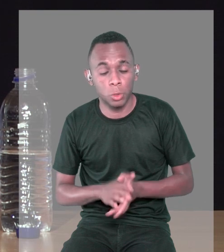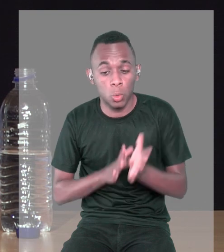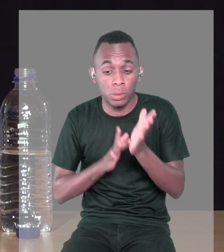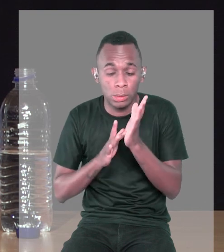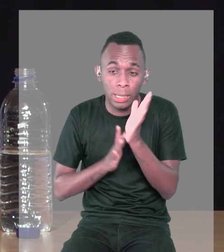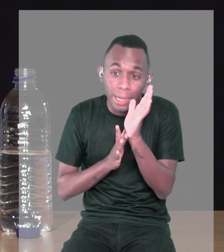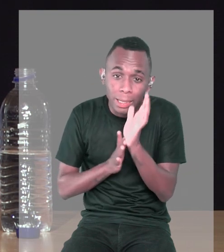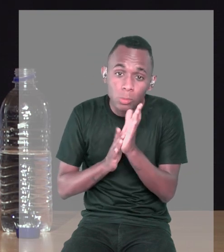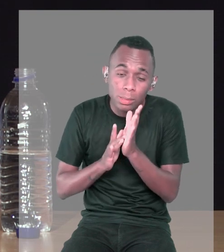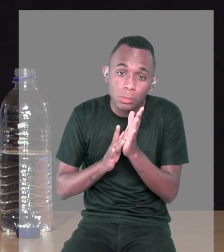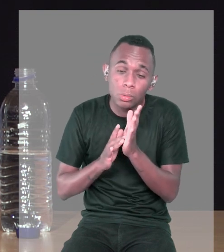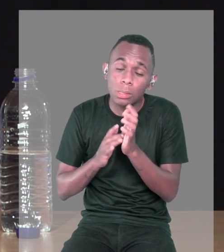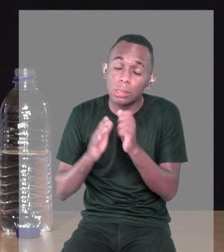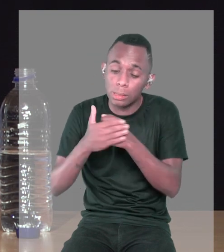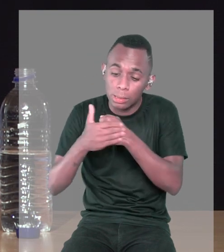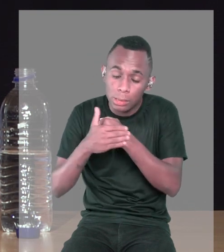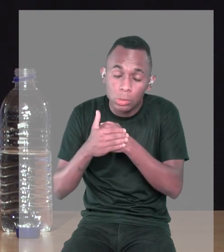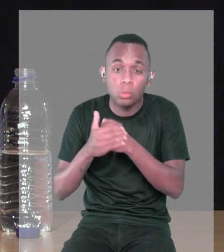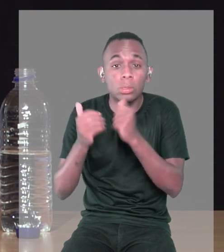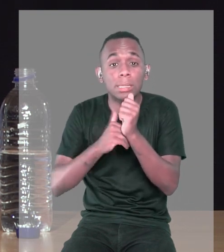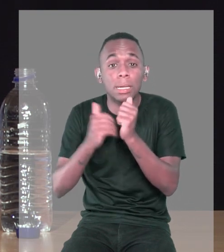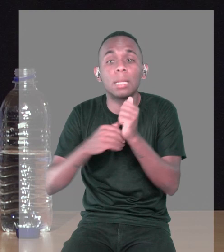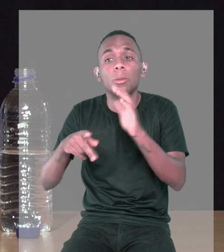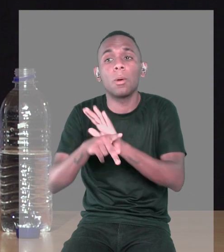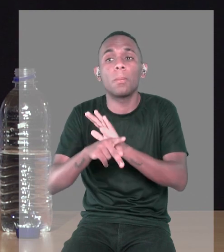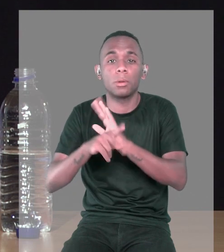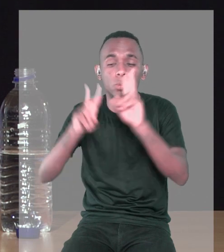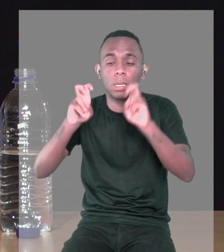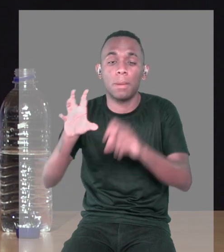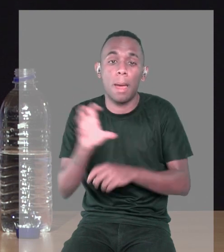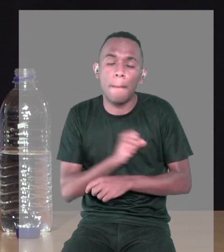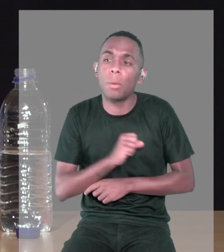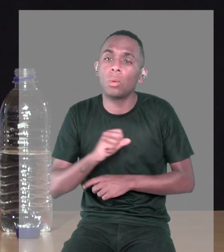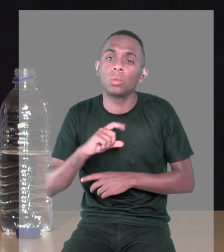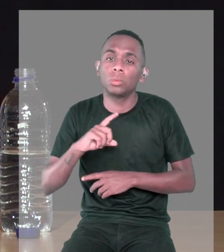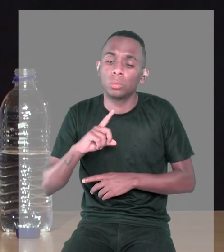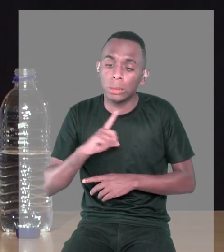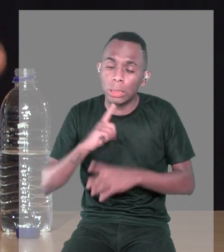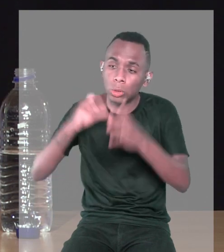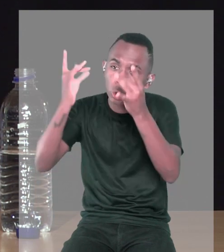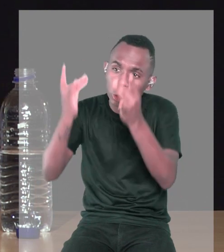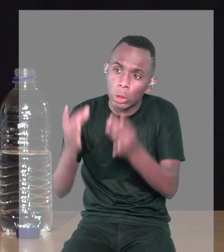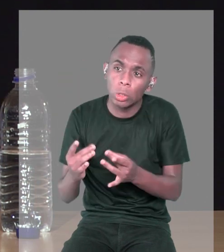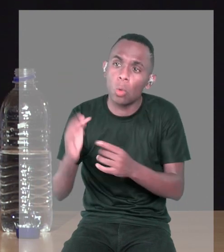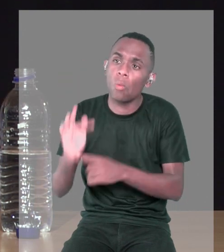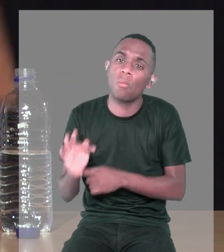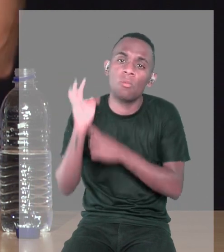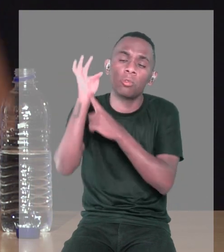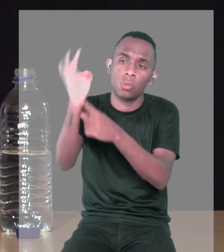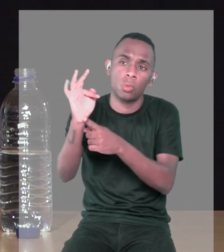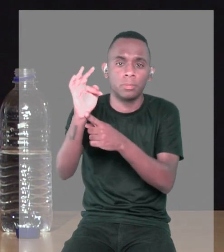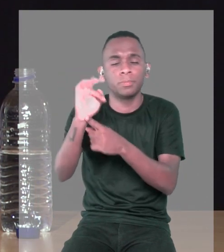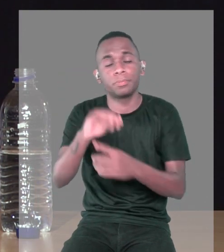O mistério de uma história de amor está neste por acaso, que também soa o seu avesso,